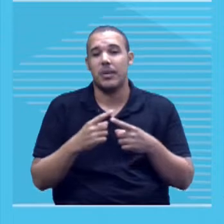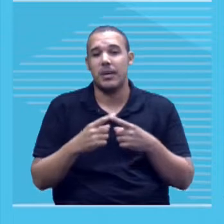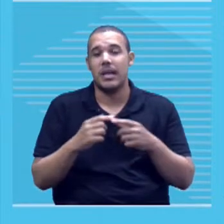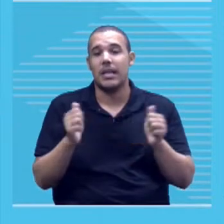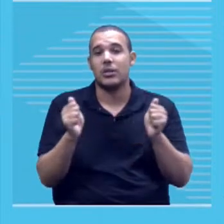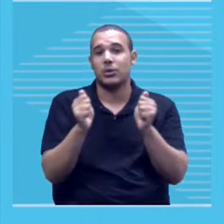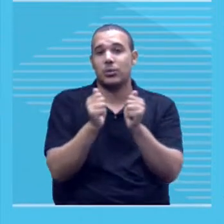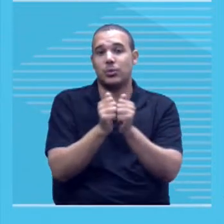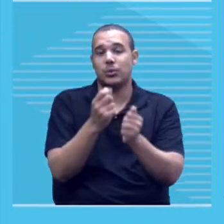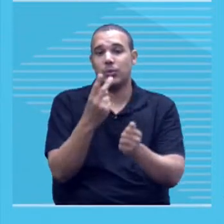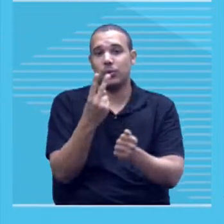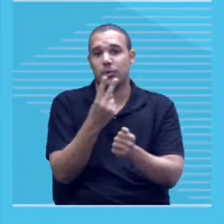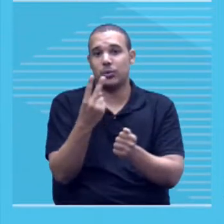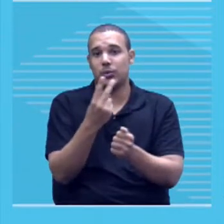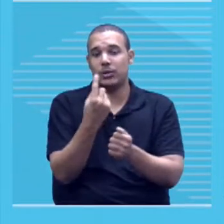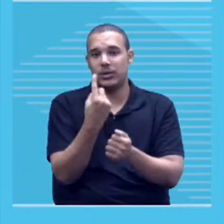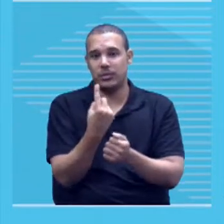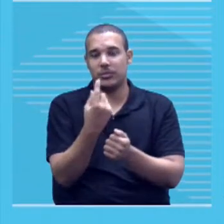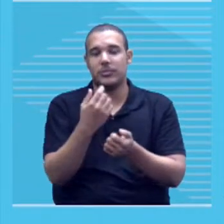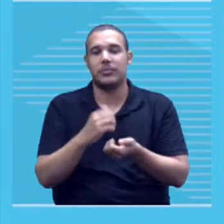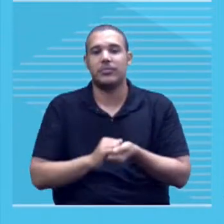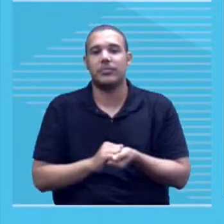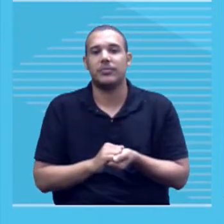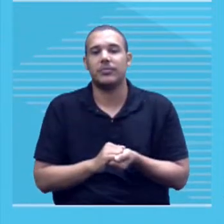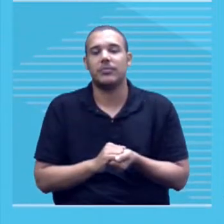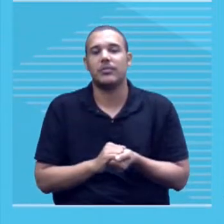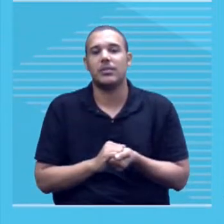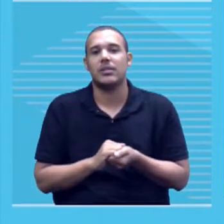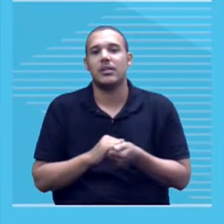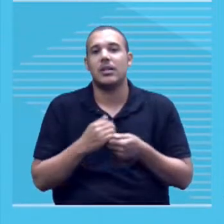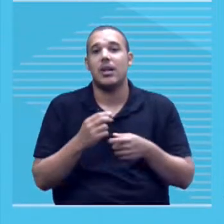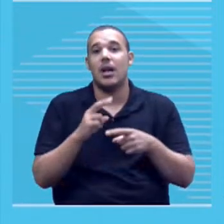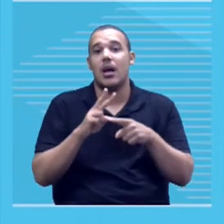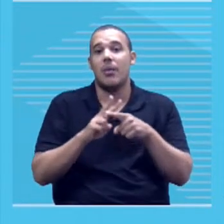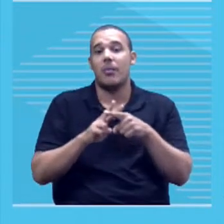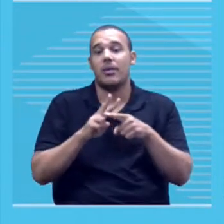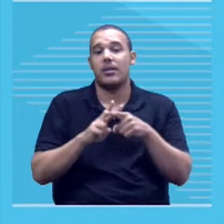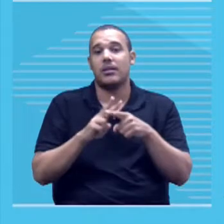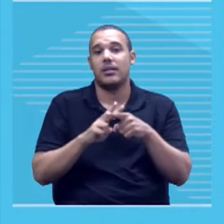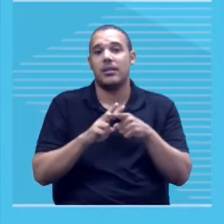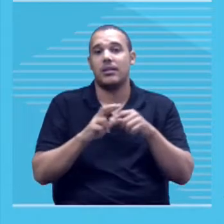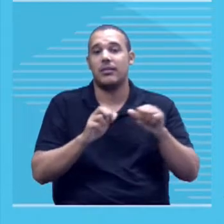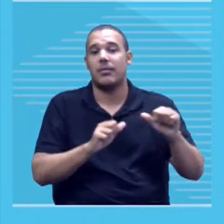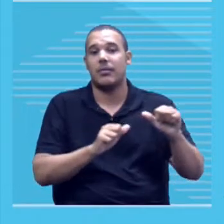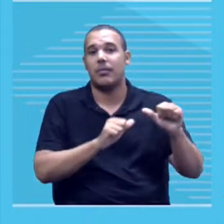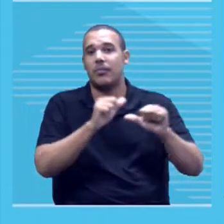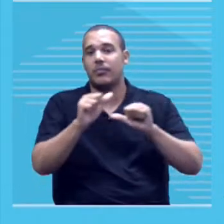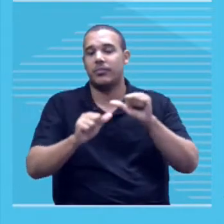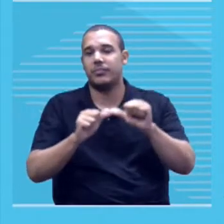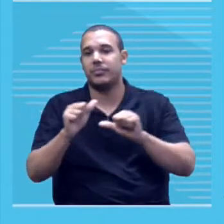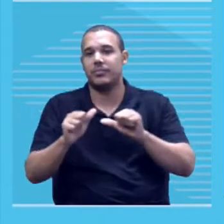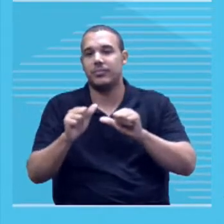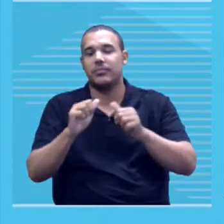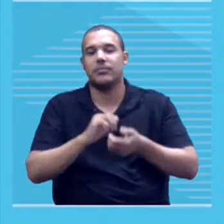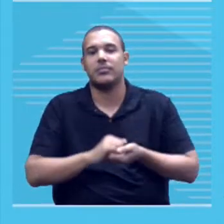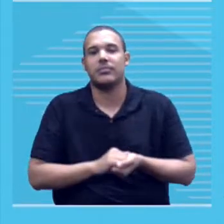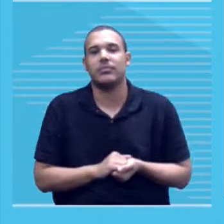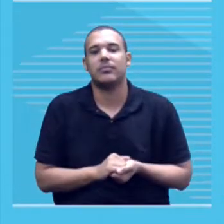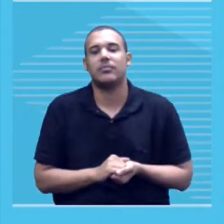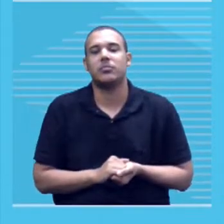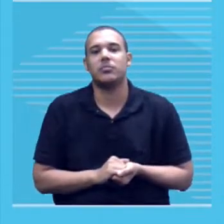dois faróis em um só. E isso faz com que a potência geral seja mudada. Não estou usando um farol apenas, estou usando dois